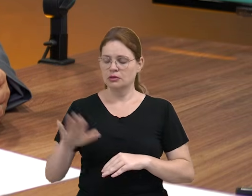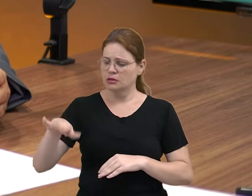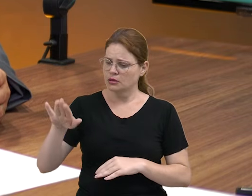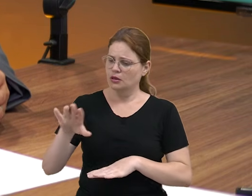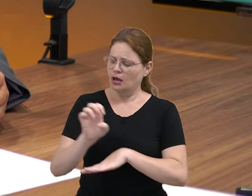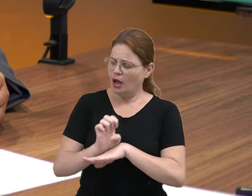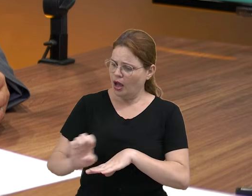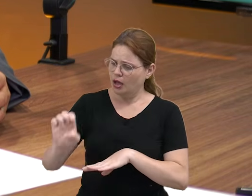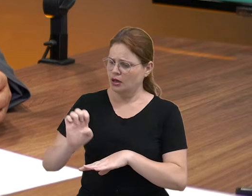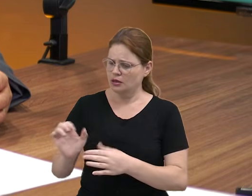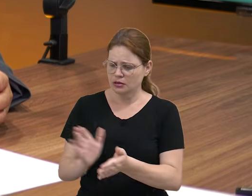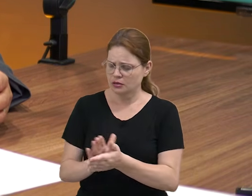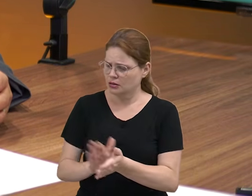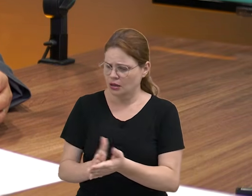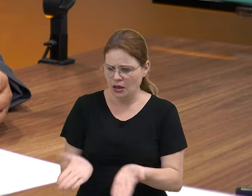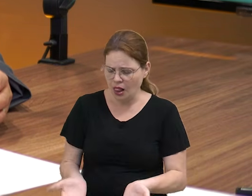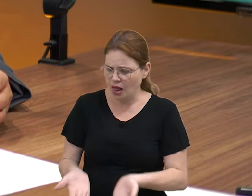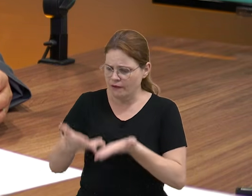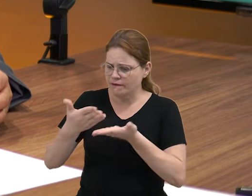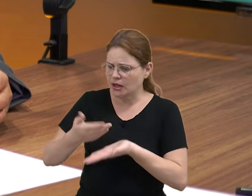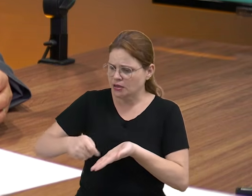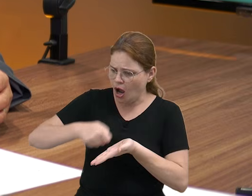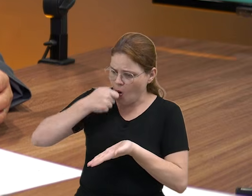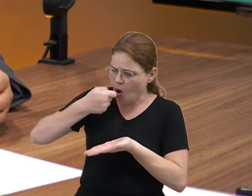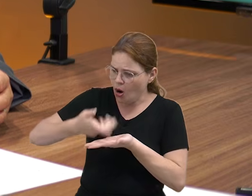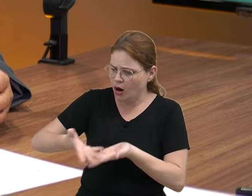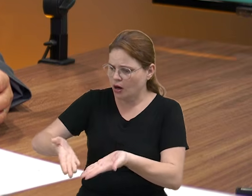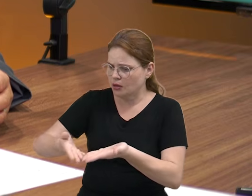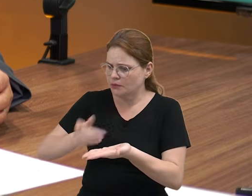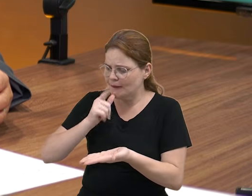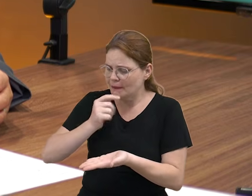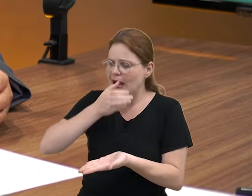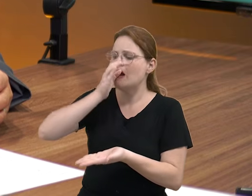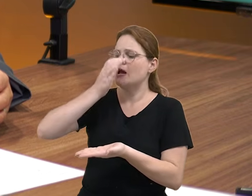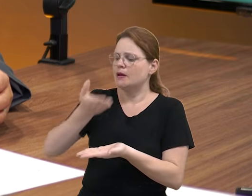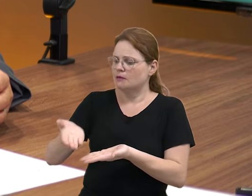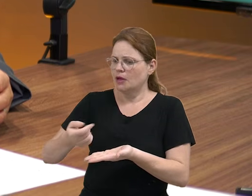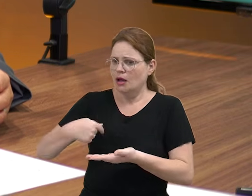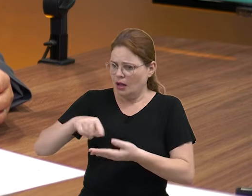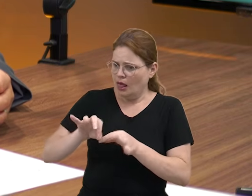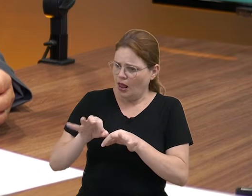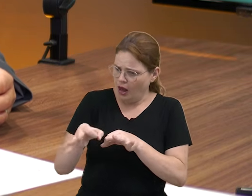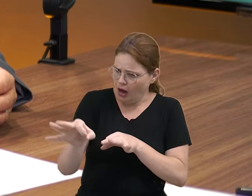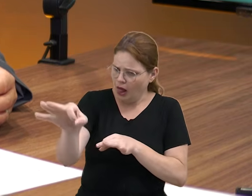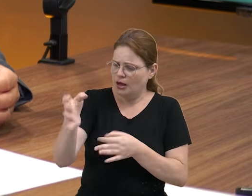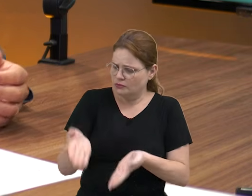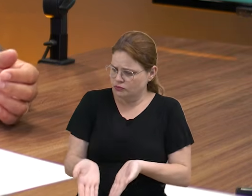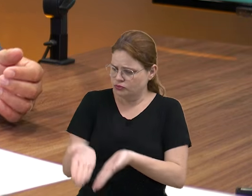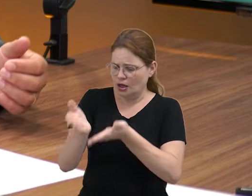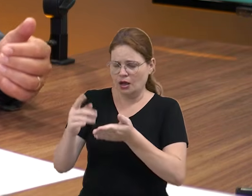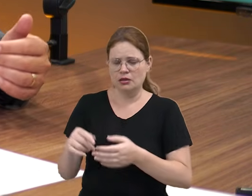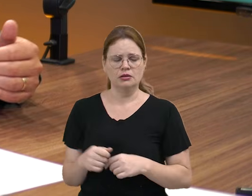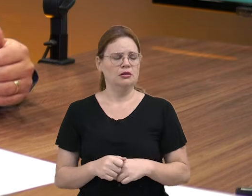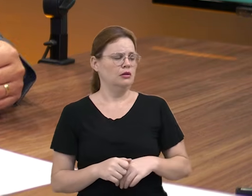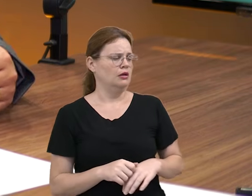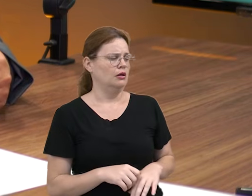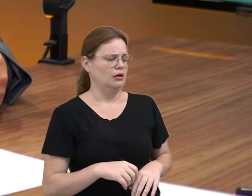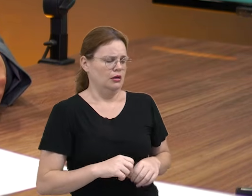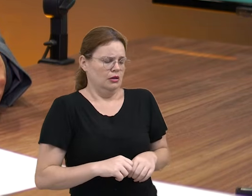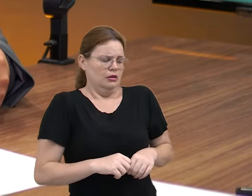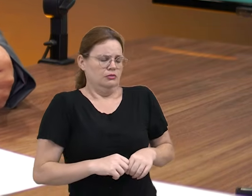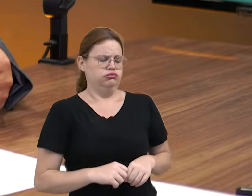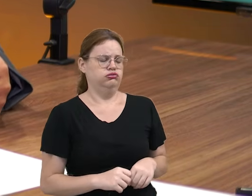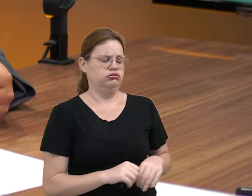água ali, e o anjo falou assim: come, bebe, levanta, porque muito comprido te será o caminho. Aquele